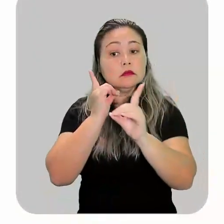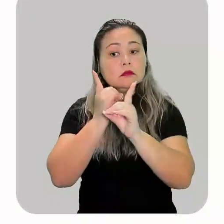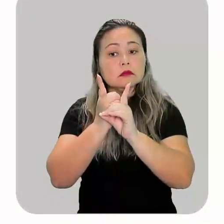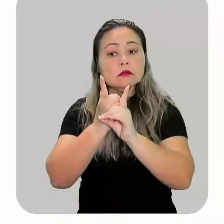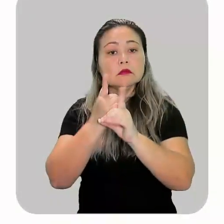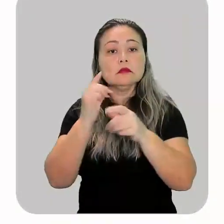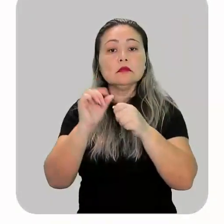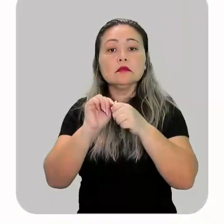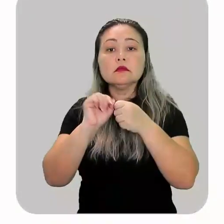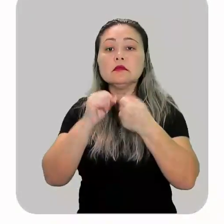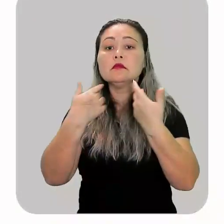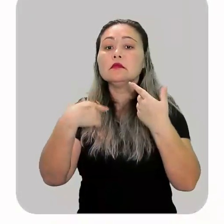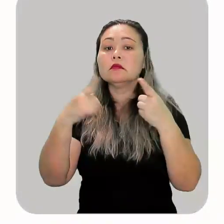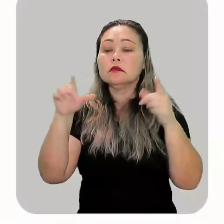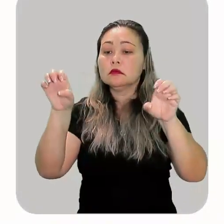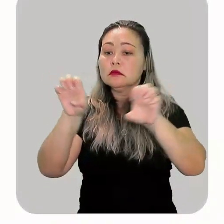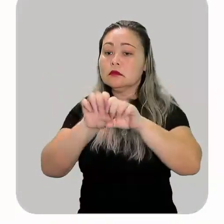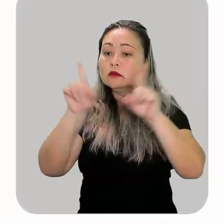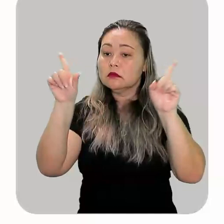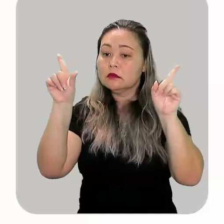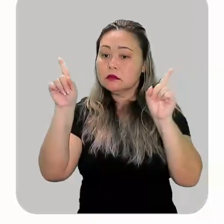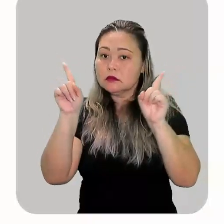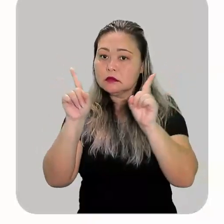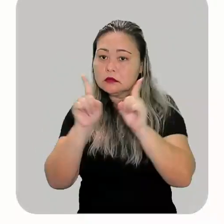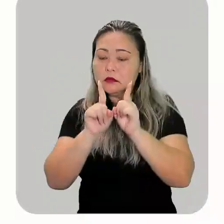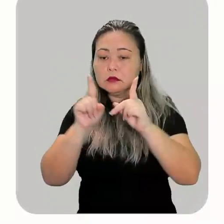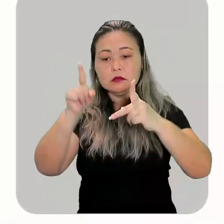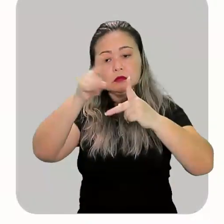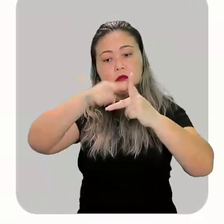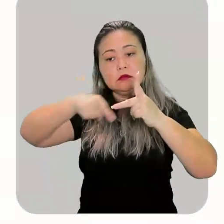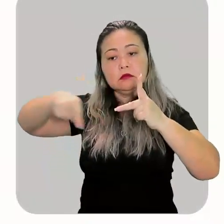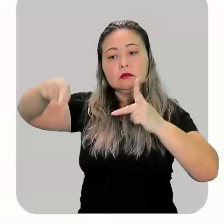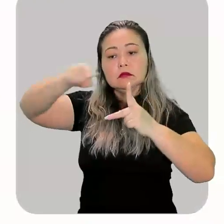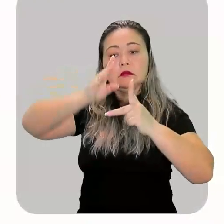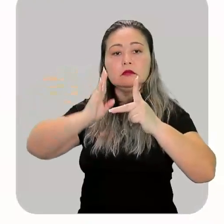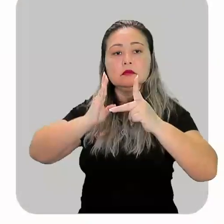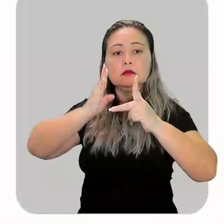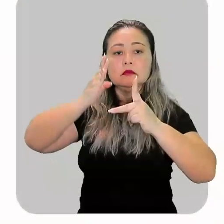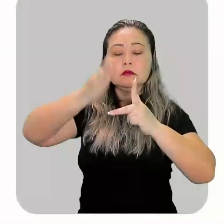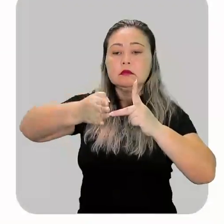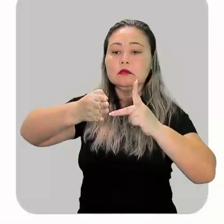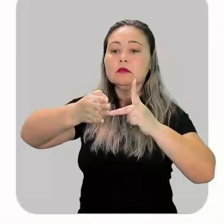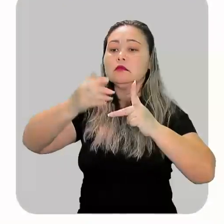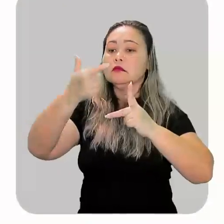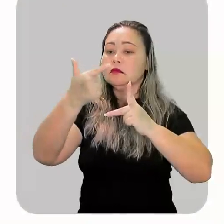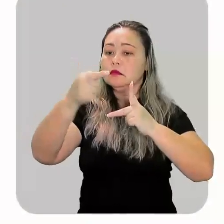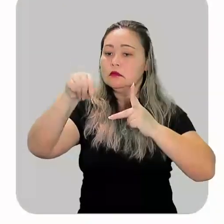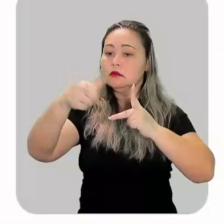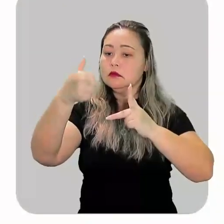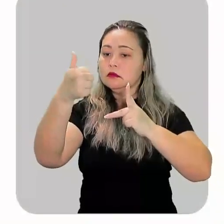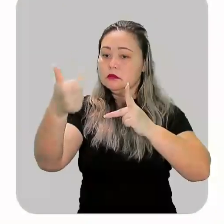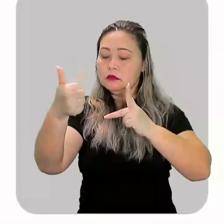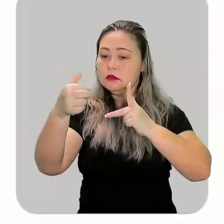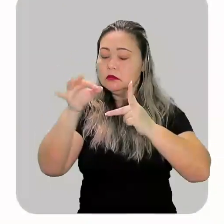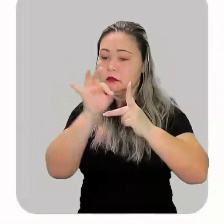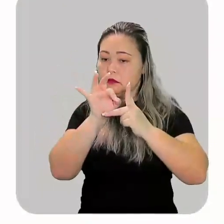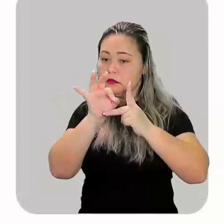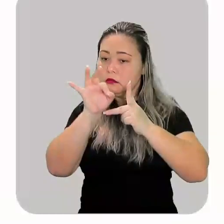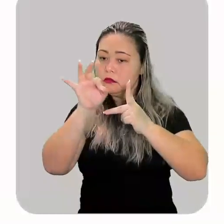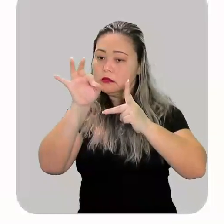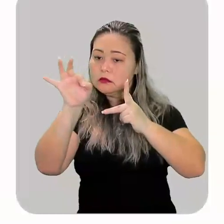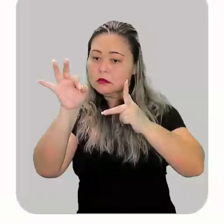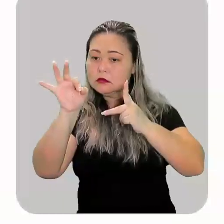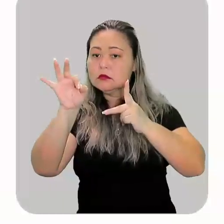Determine a equação reduzida da circunferência com centro no ponto 2 e 1 e que passa pelo ponto